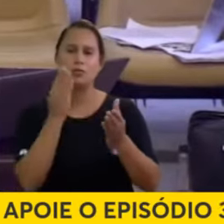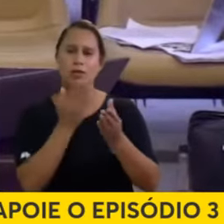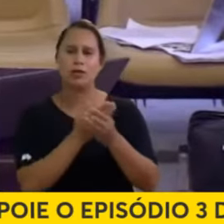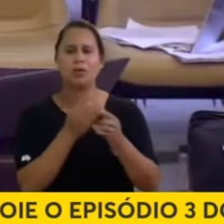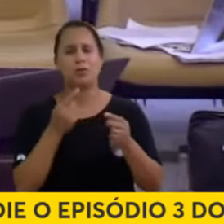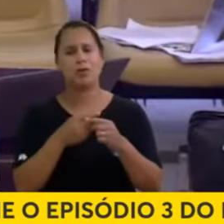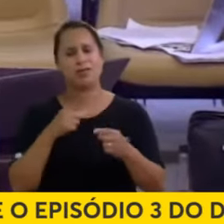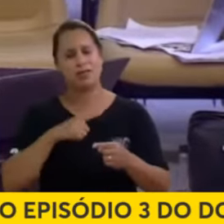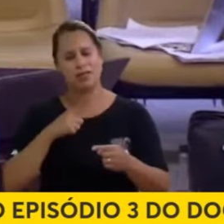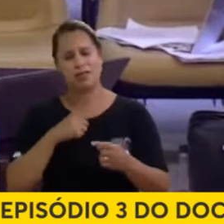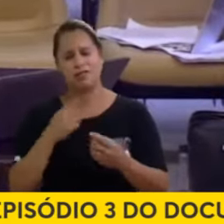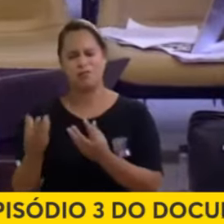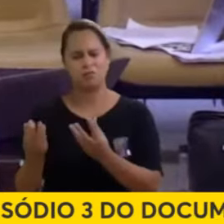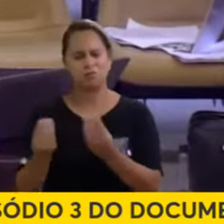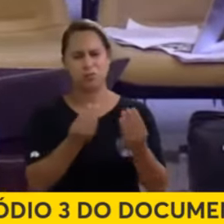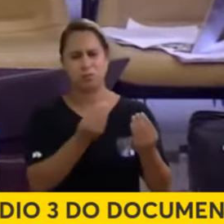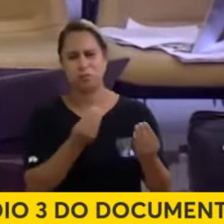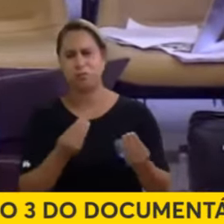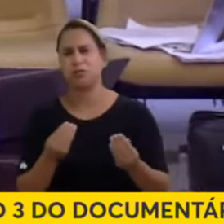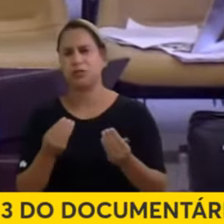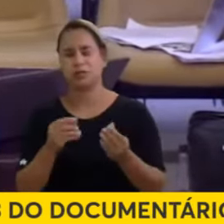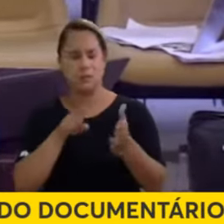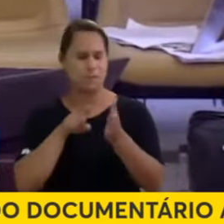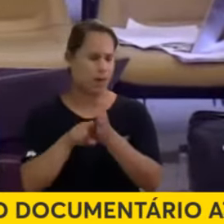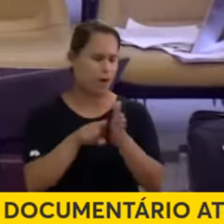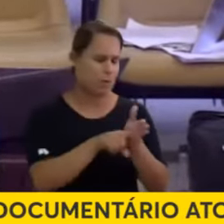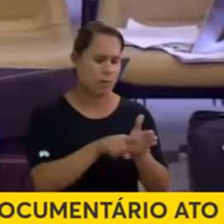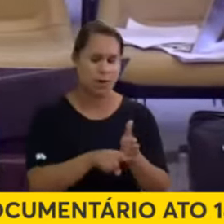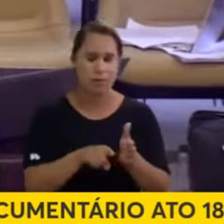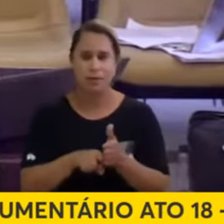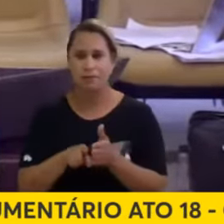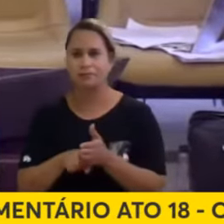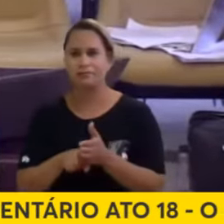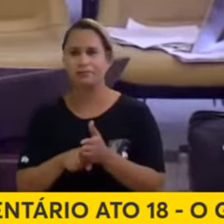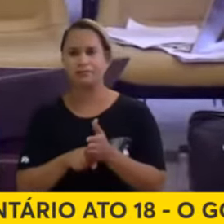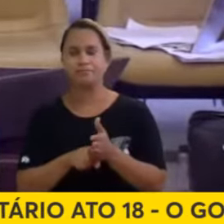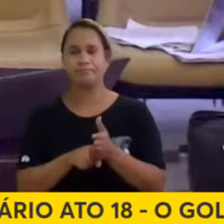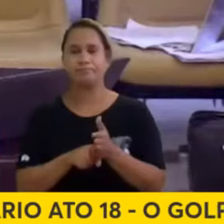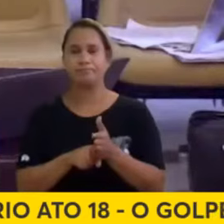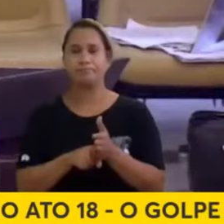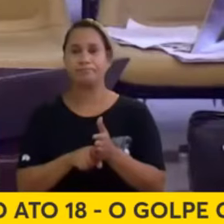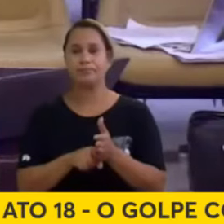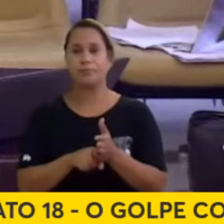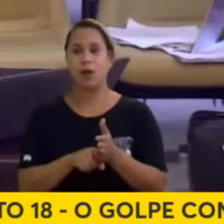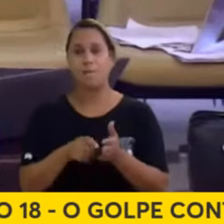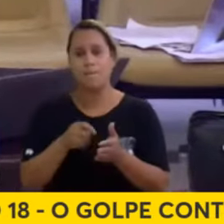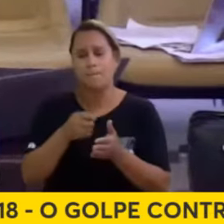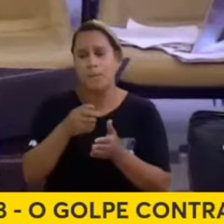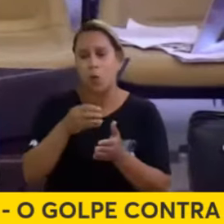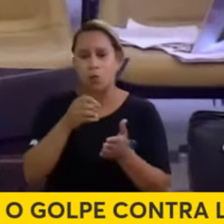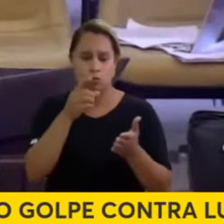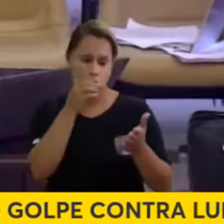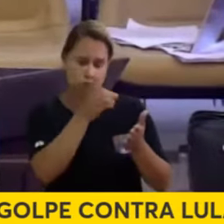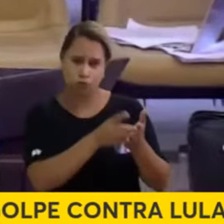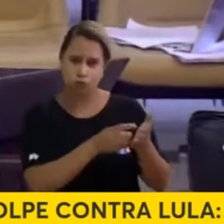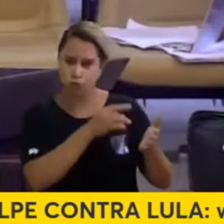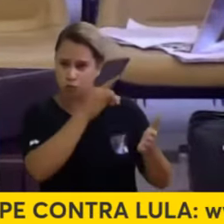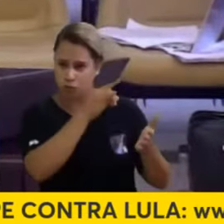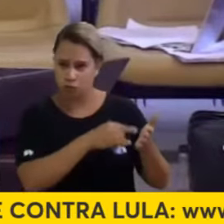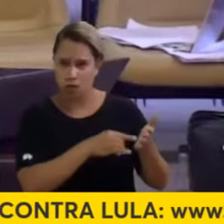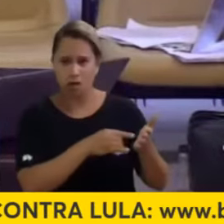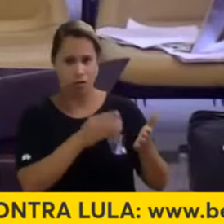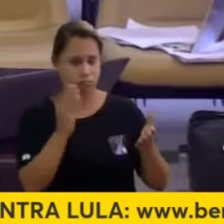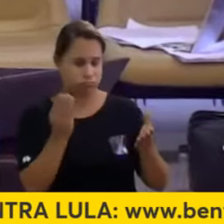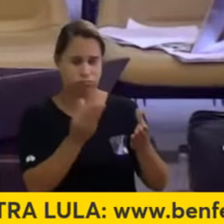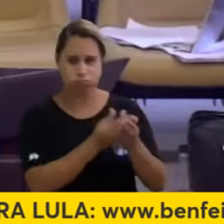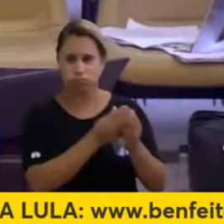novo Muita tentativa de aumentar a história toda e pouco documento no processo mas nós fizemos prova disso a gente trouxe o muril dalgo aqui